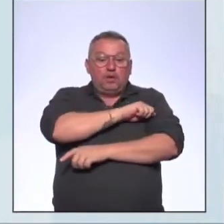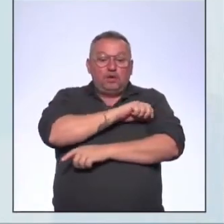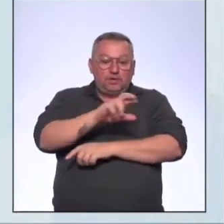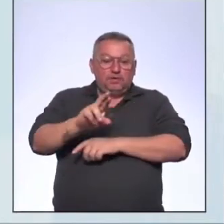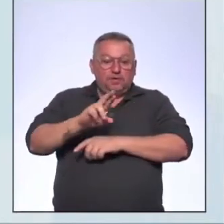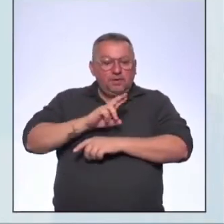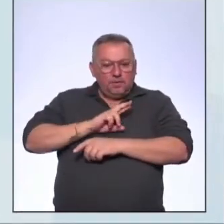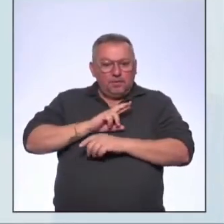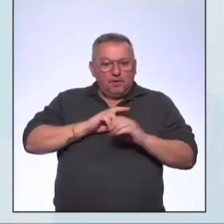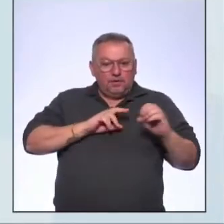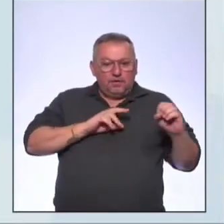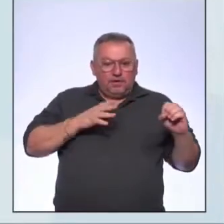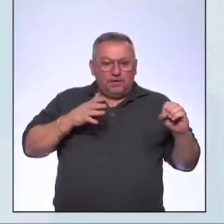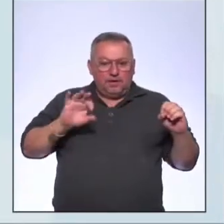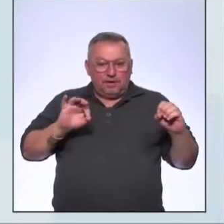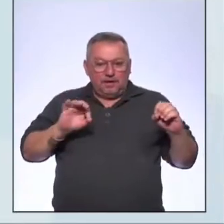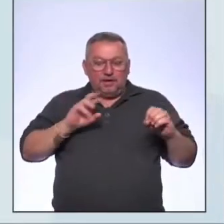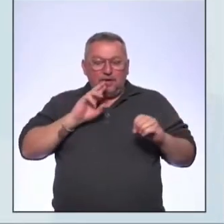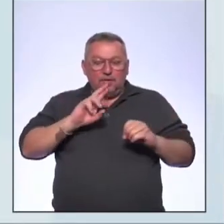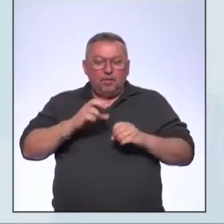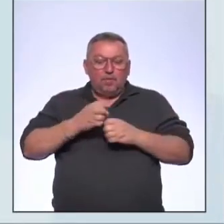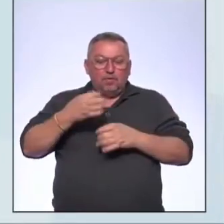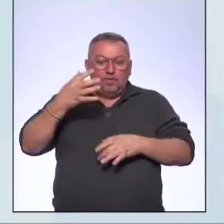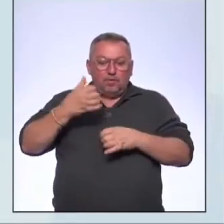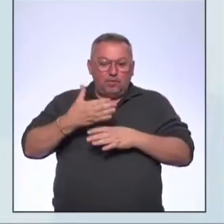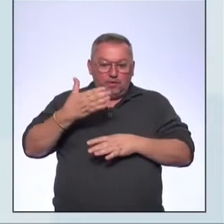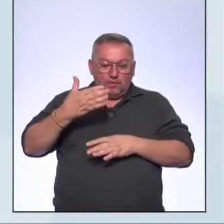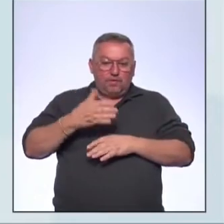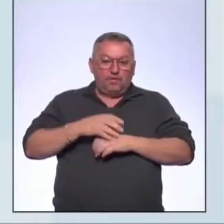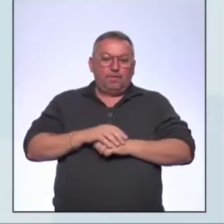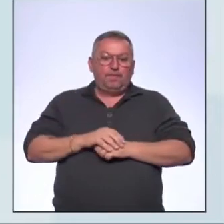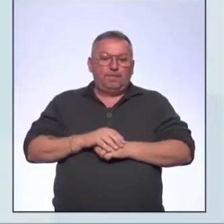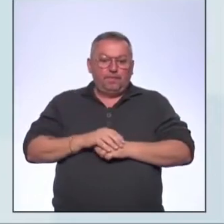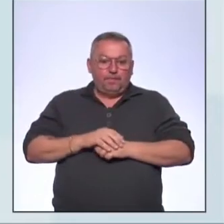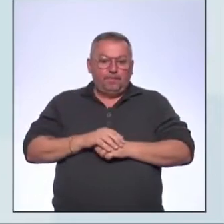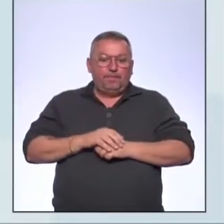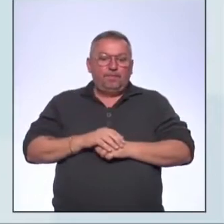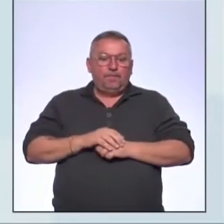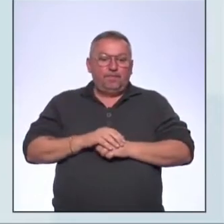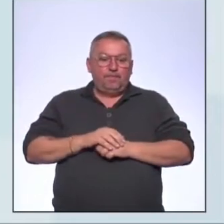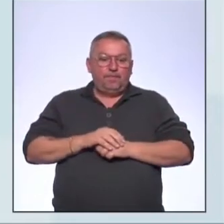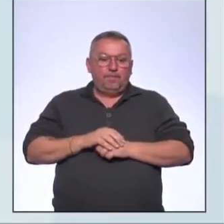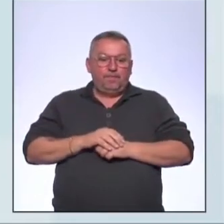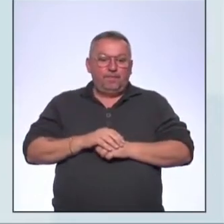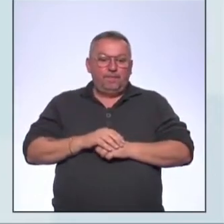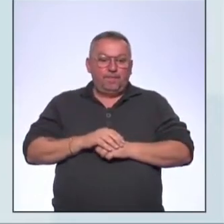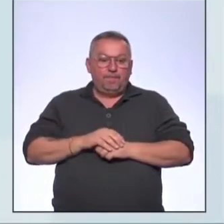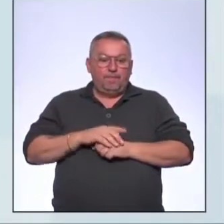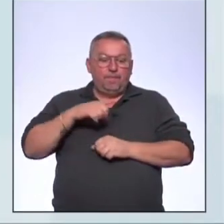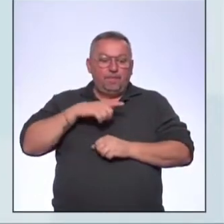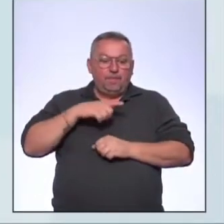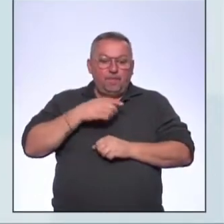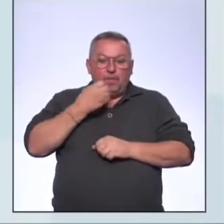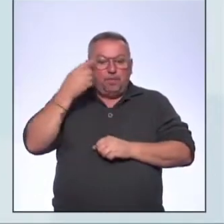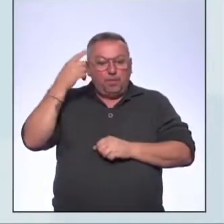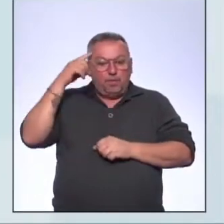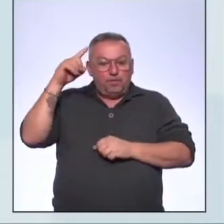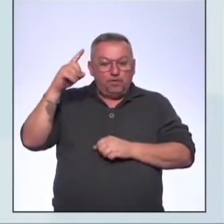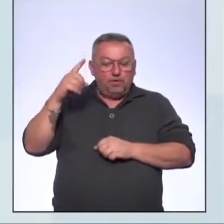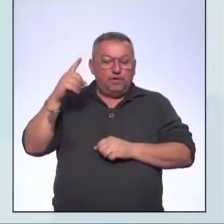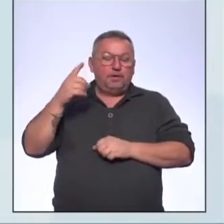no chat, que a Dani vai falando para mim. De 0 a 10, né? De 0 a 10, de 0 a 10, ó. Eles estão dando bom dia,